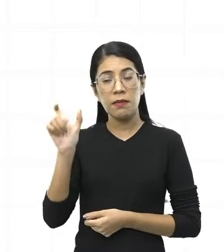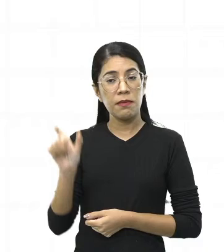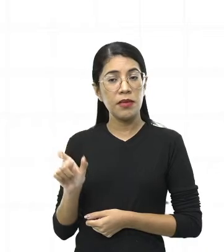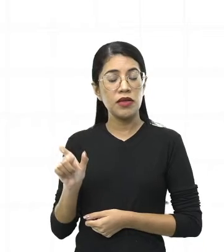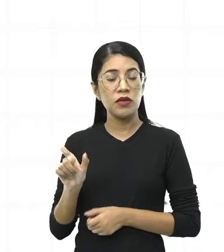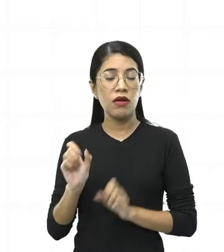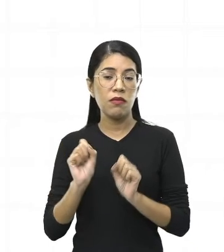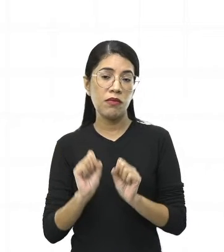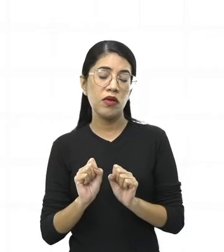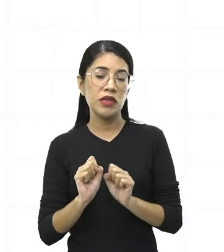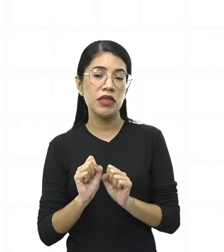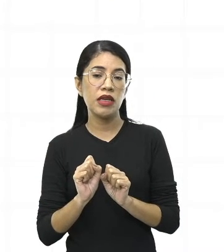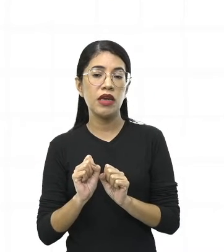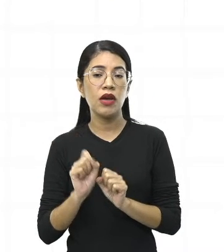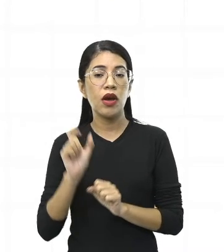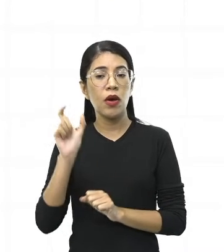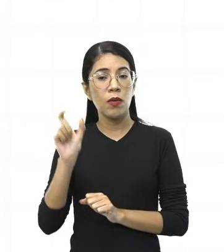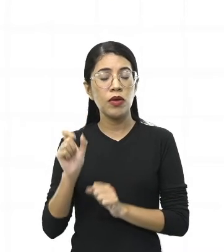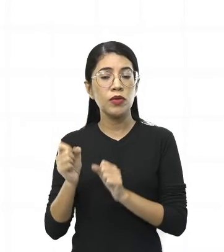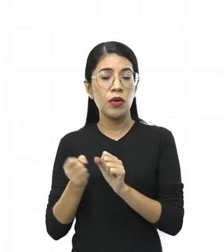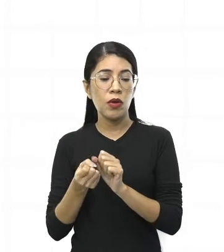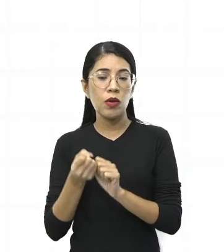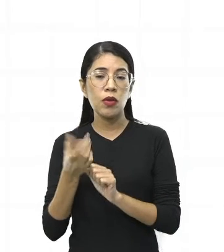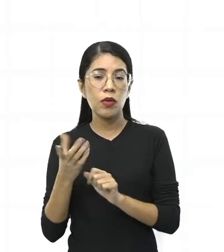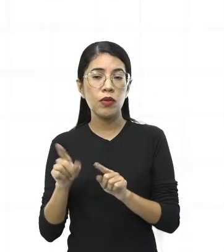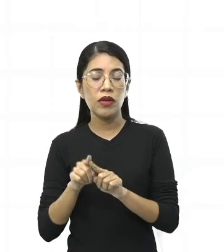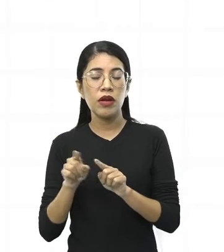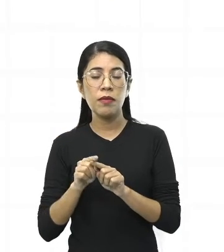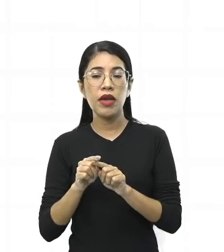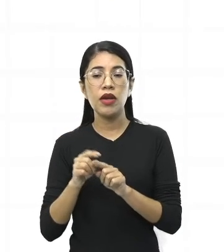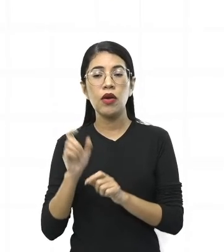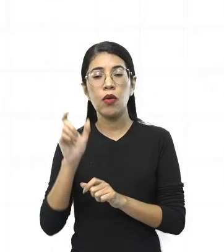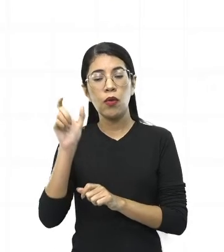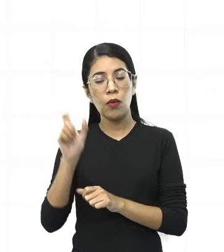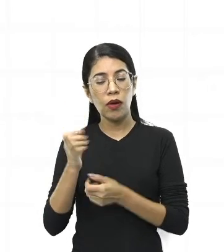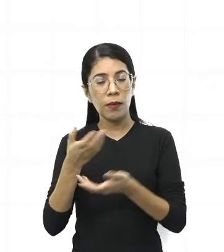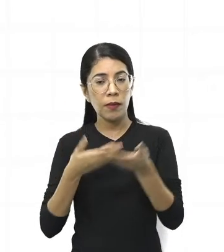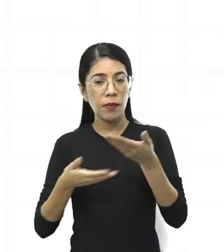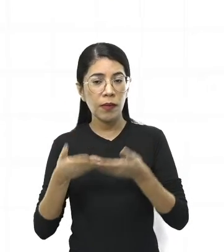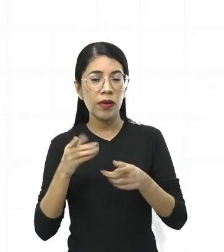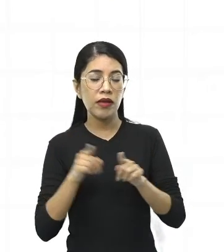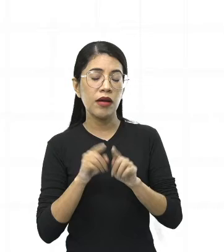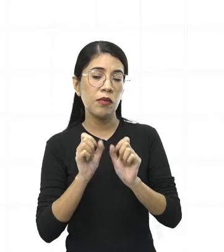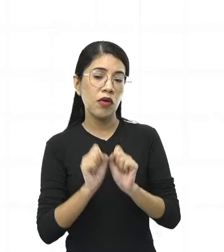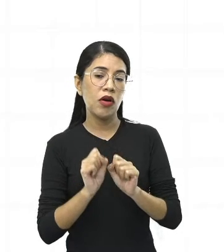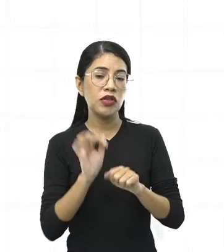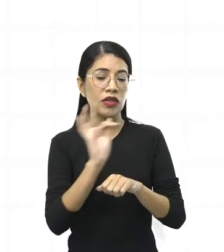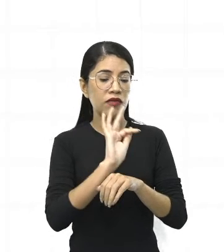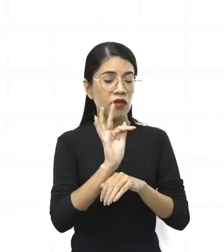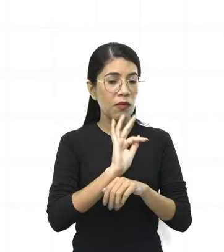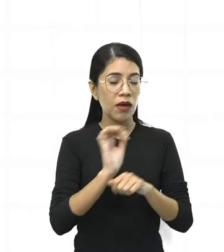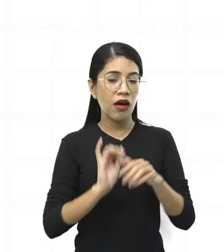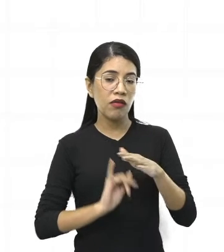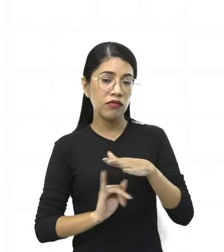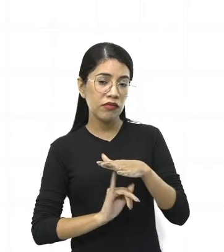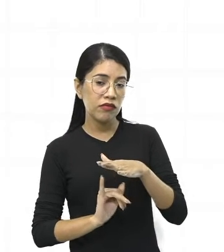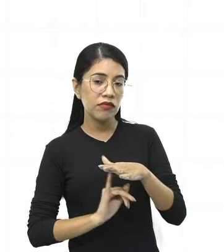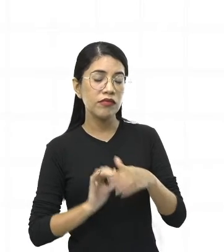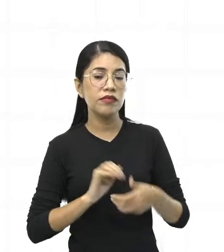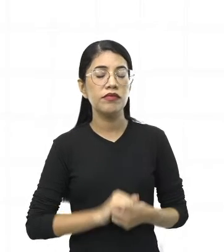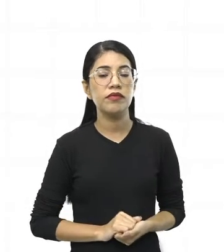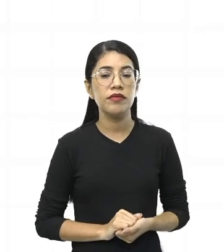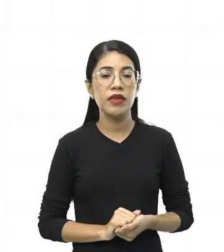que é o locutor ou interlocutor, e o tipo de linguagem, né, que pode ser uma linguagem formal ou informal. Então, essas